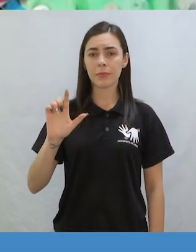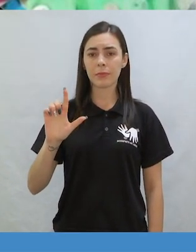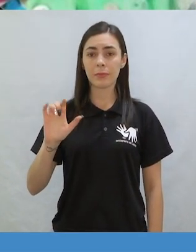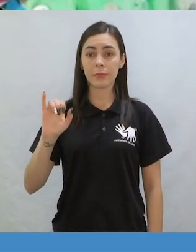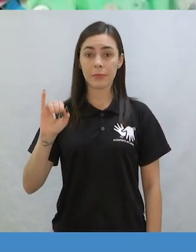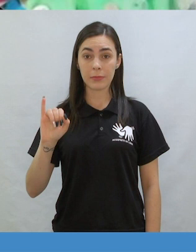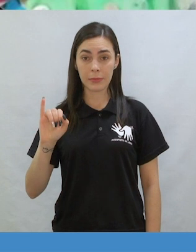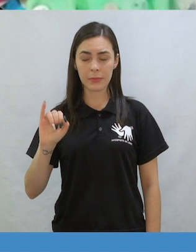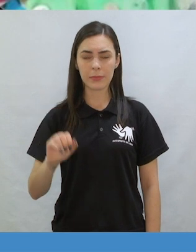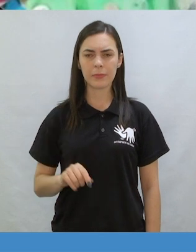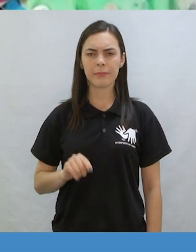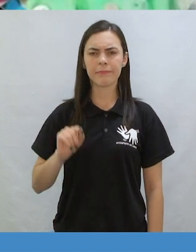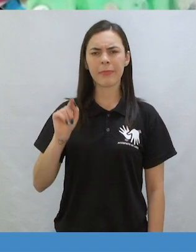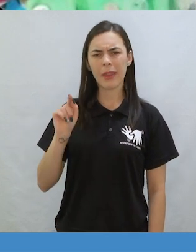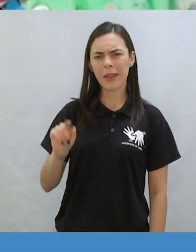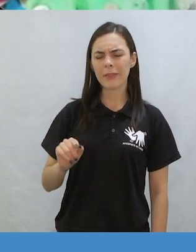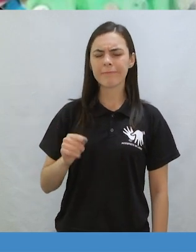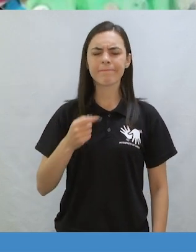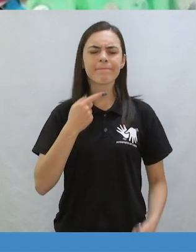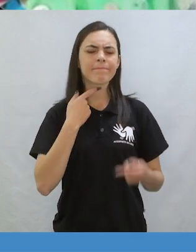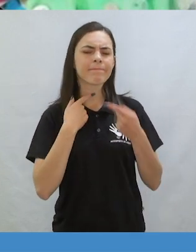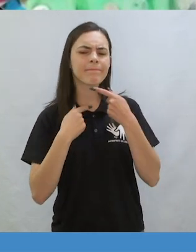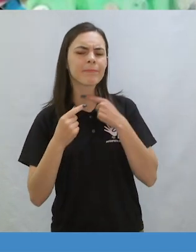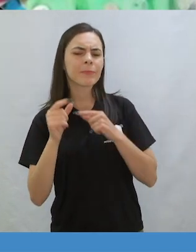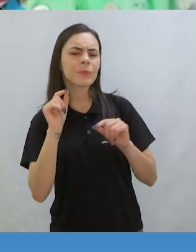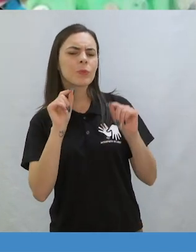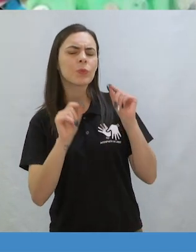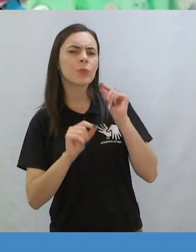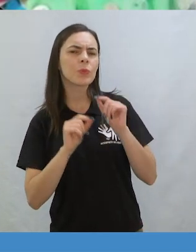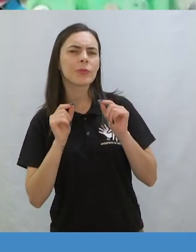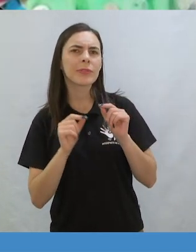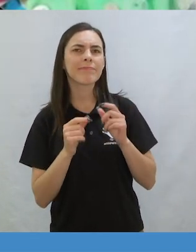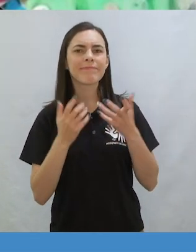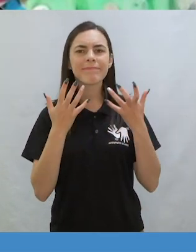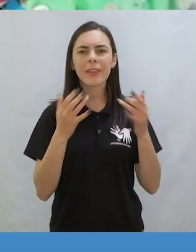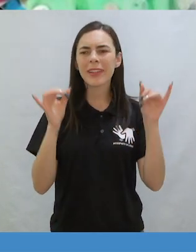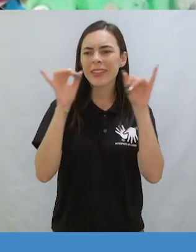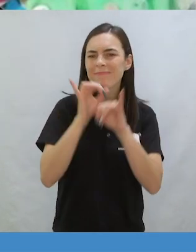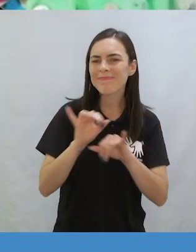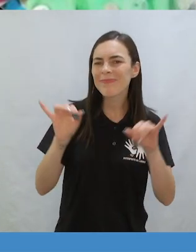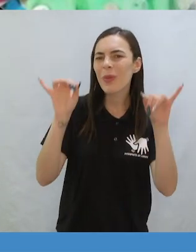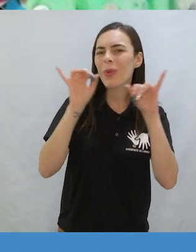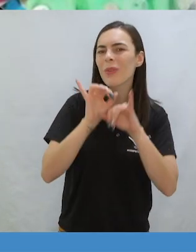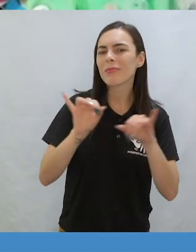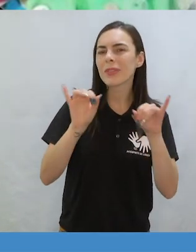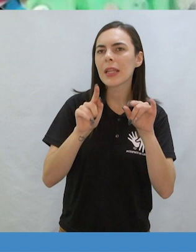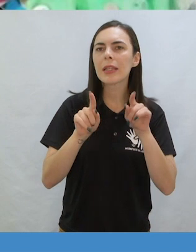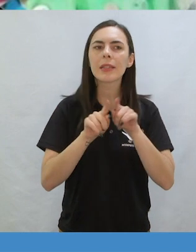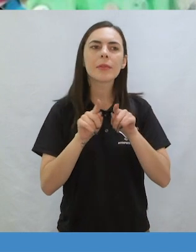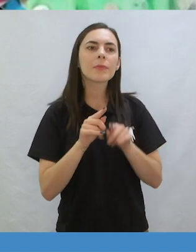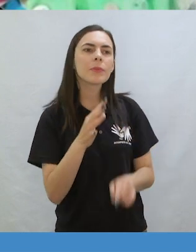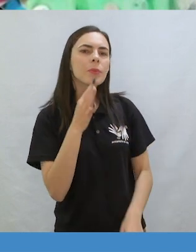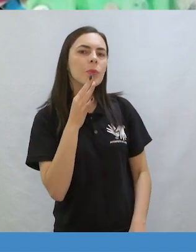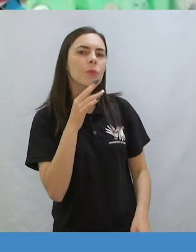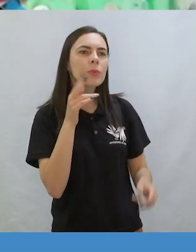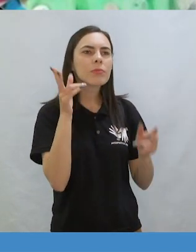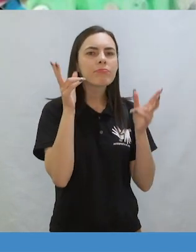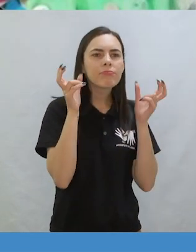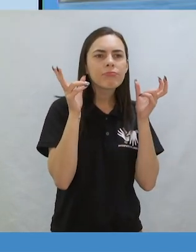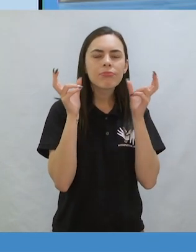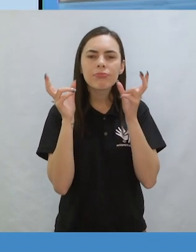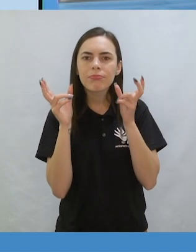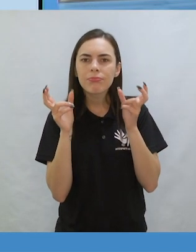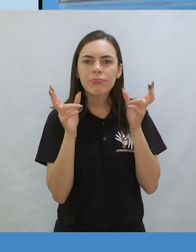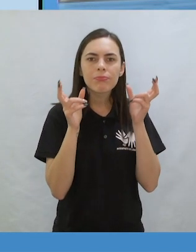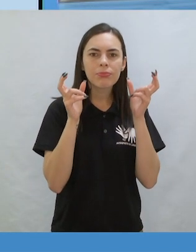Bassi, que tinha o desejo de ouvir e contar histórias para outras